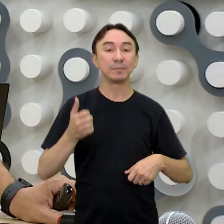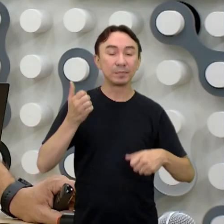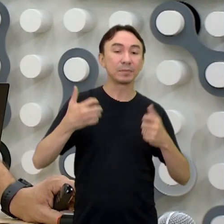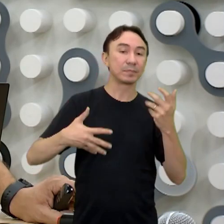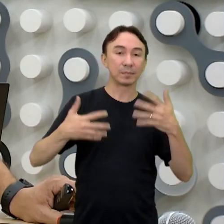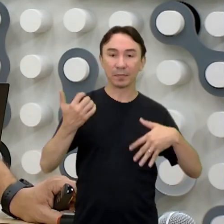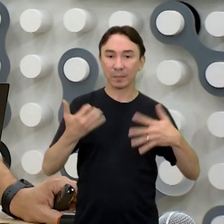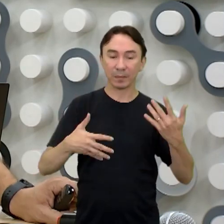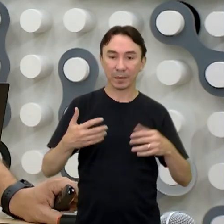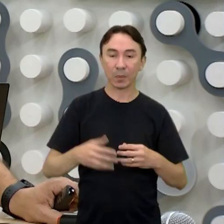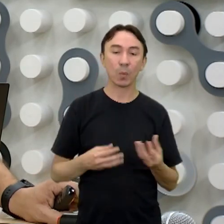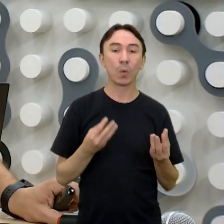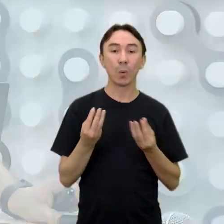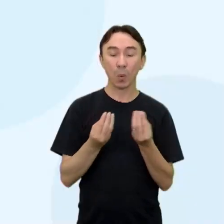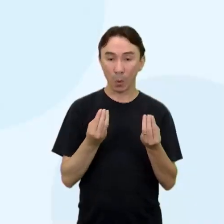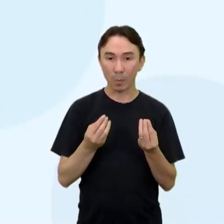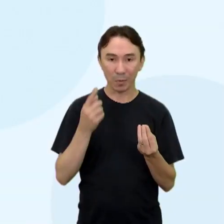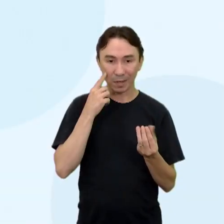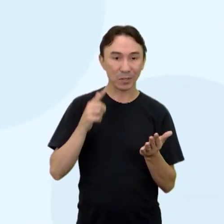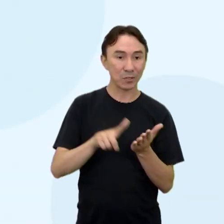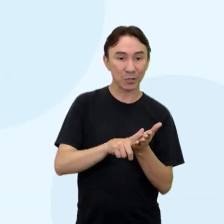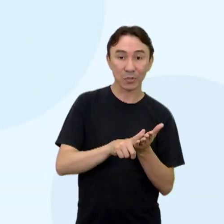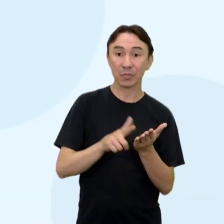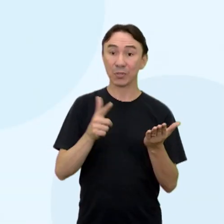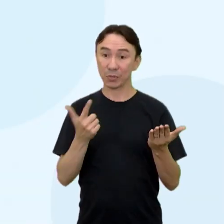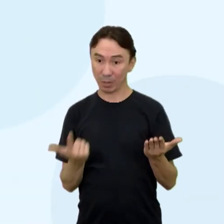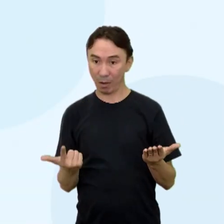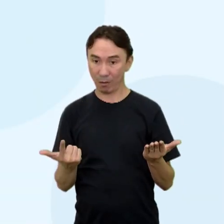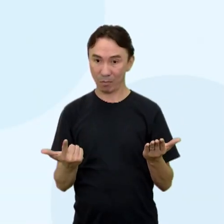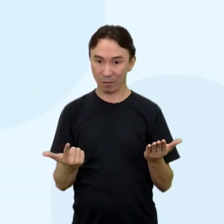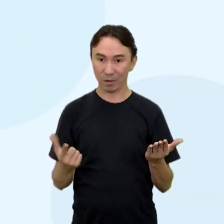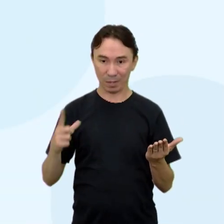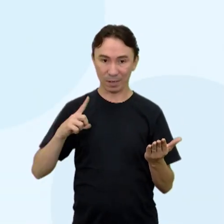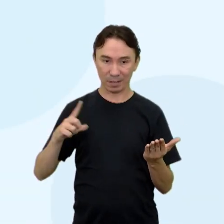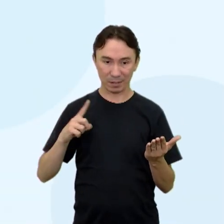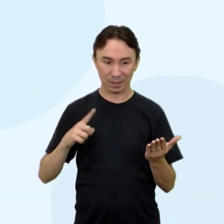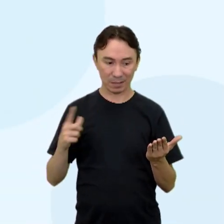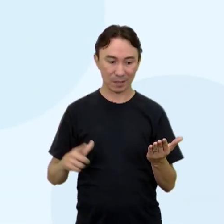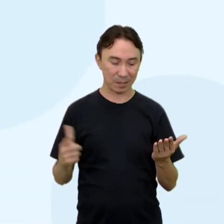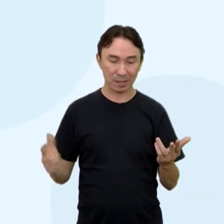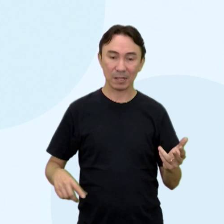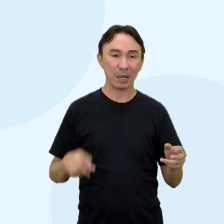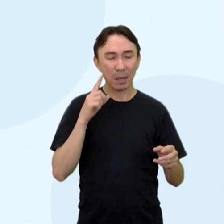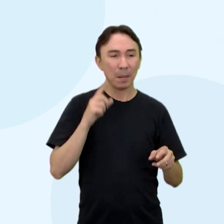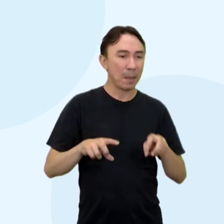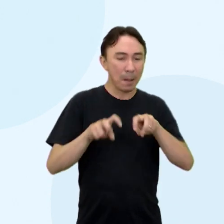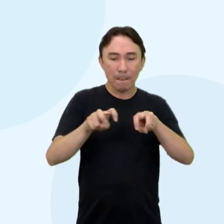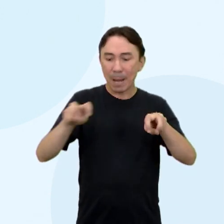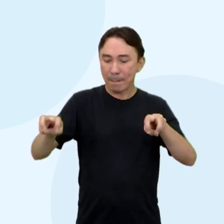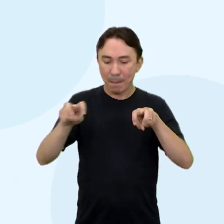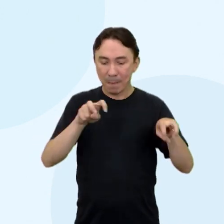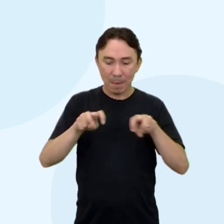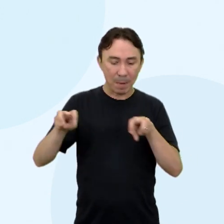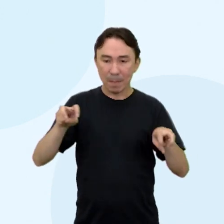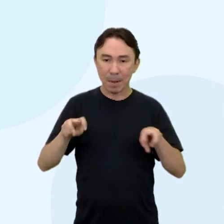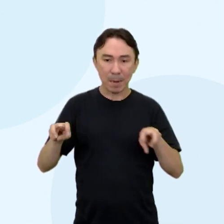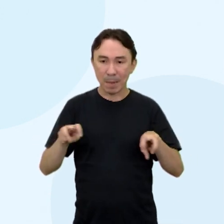uma editoria de um jornal. Então, a pergunta é esta: como funciona a editoria de um